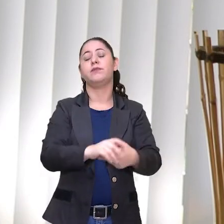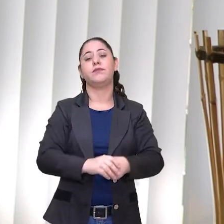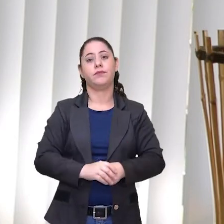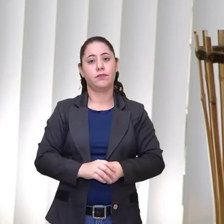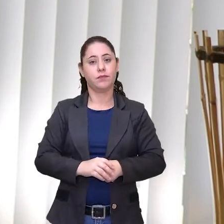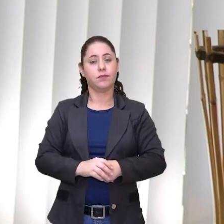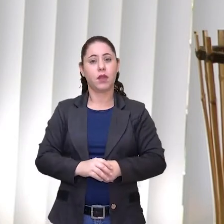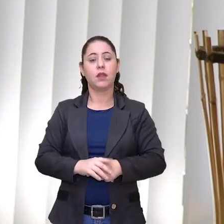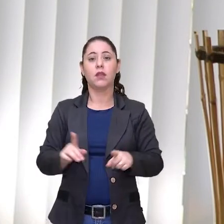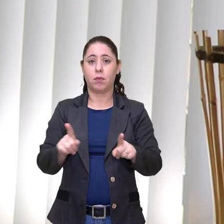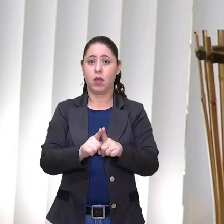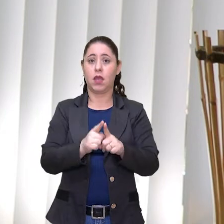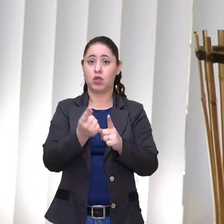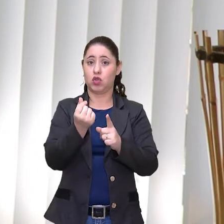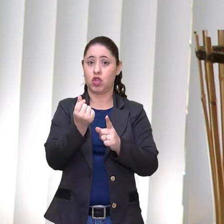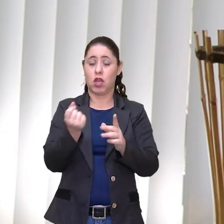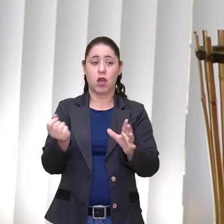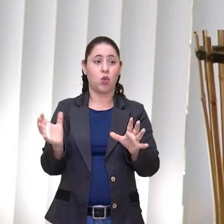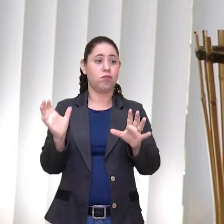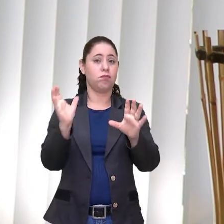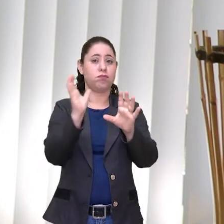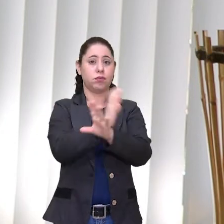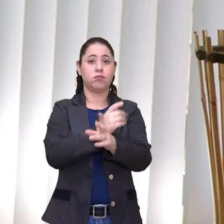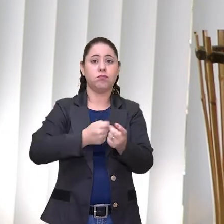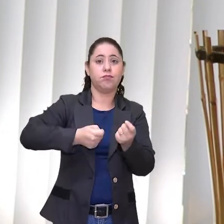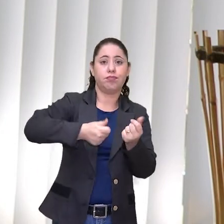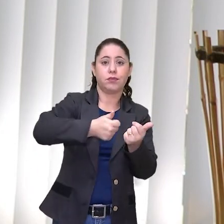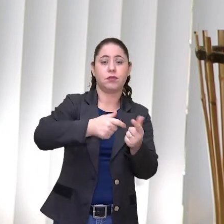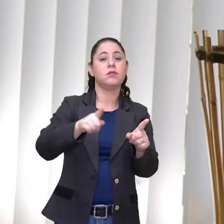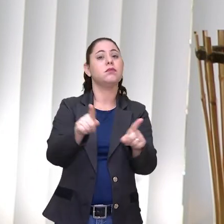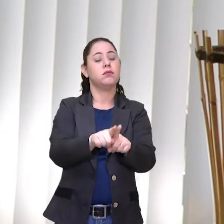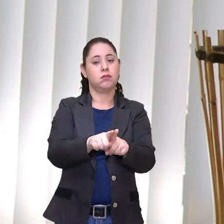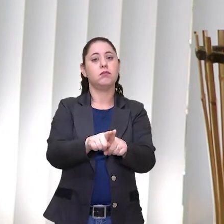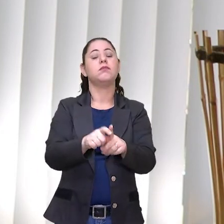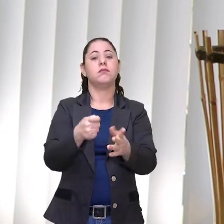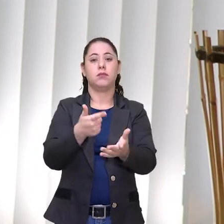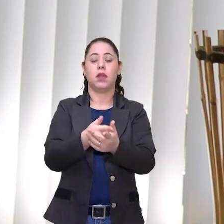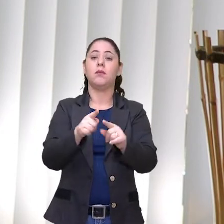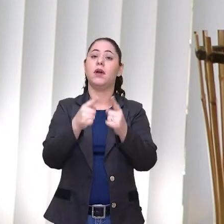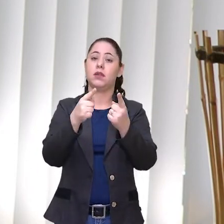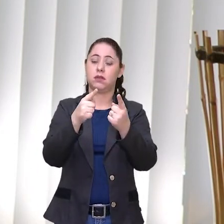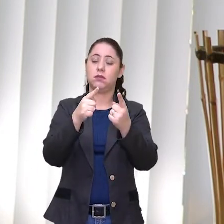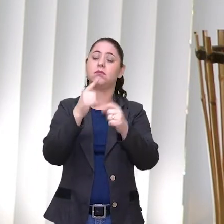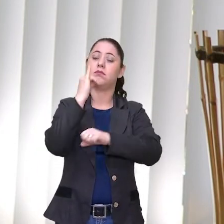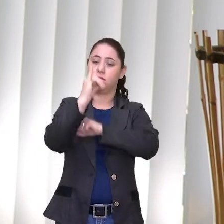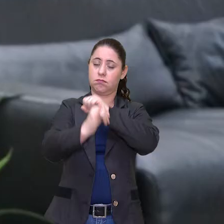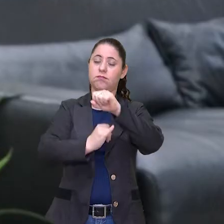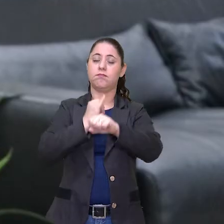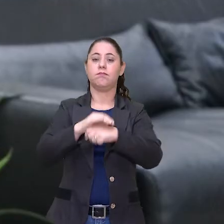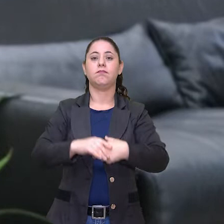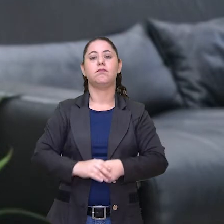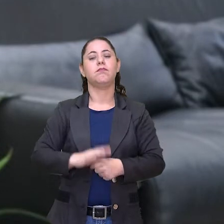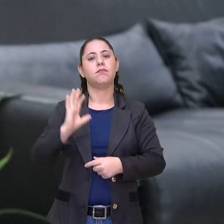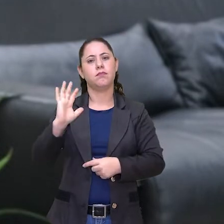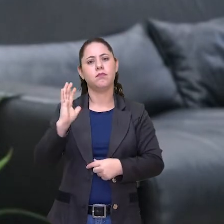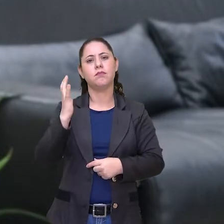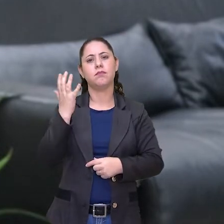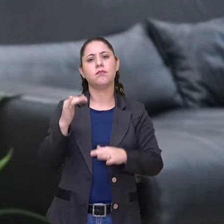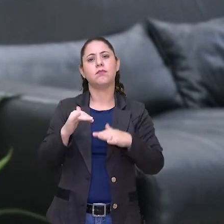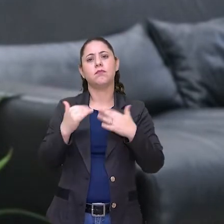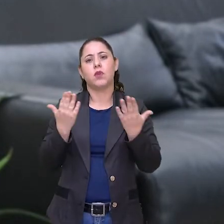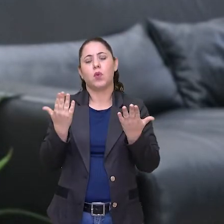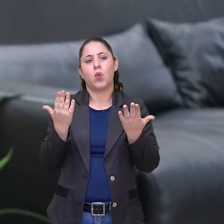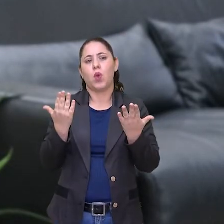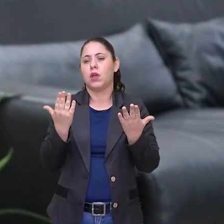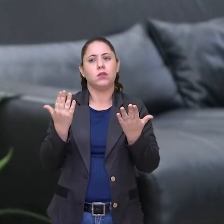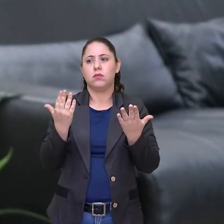basta uma transferência bancária. Mas o leilão, sim, ele é preferencialmente eletrônico. E o que acontece,